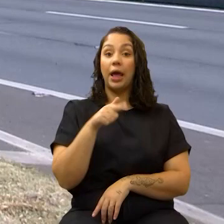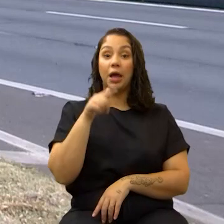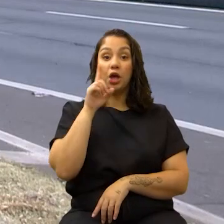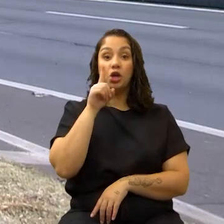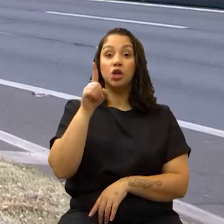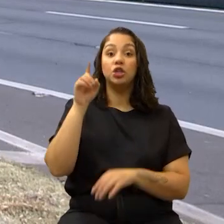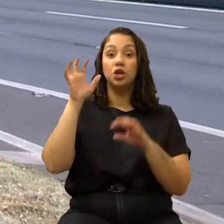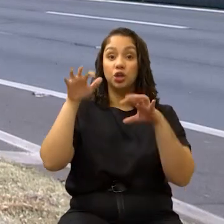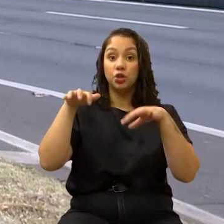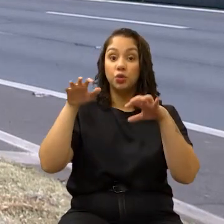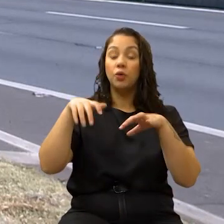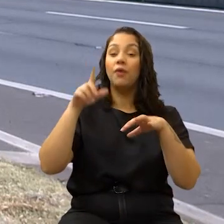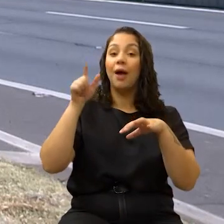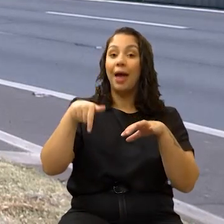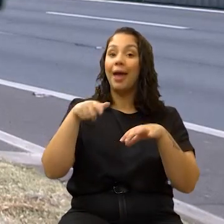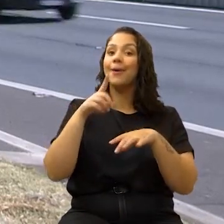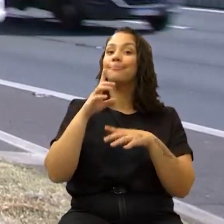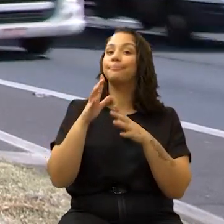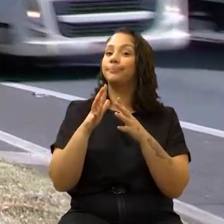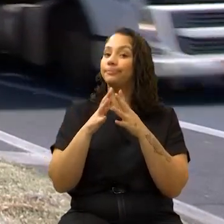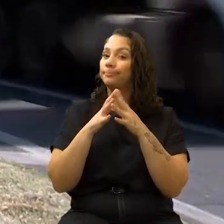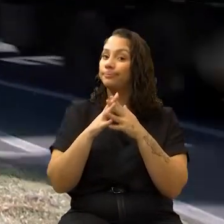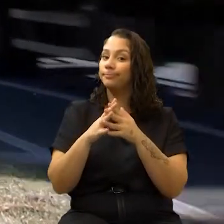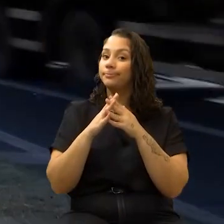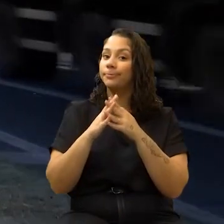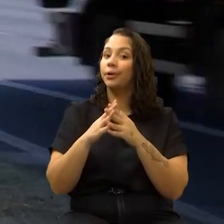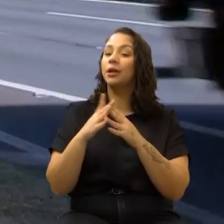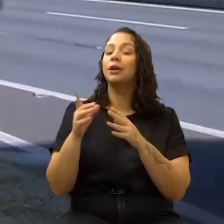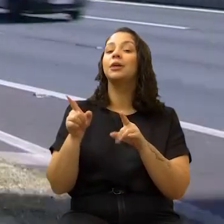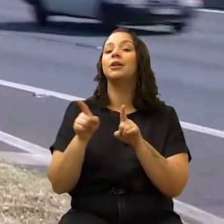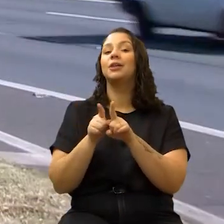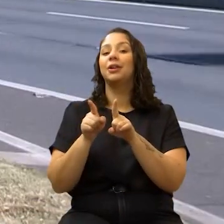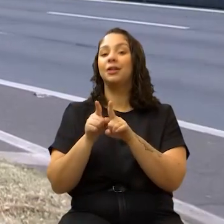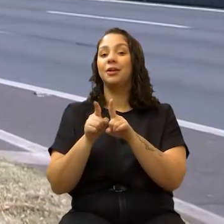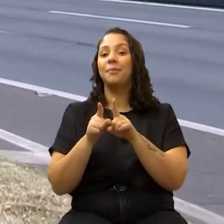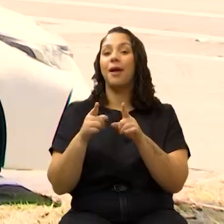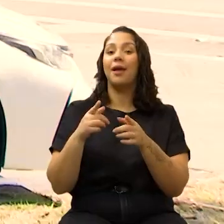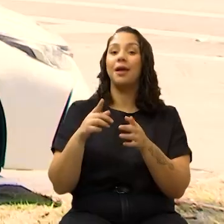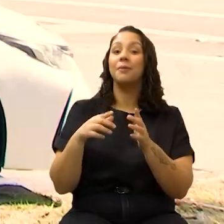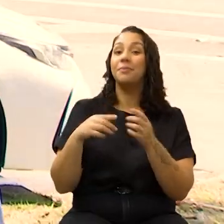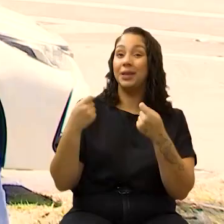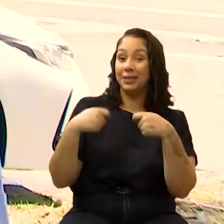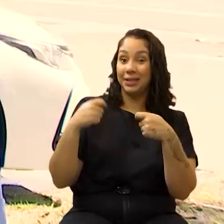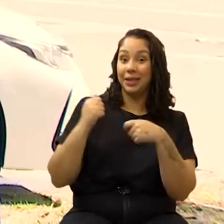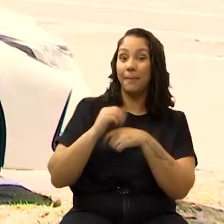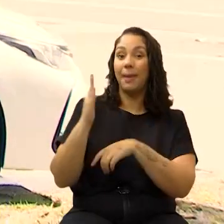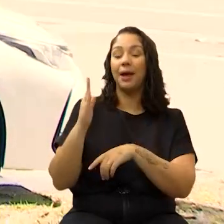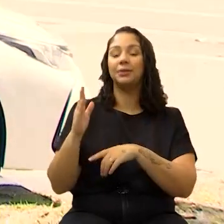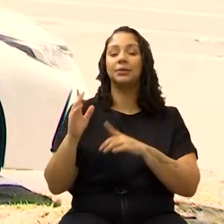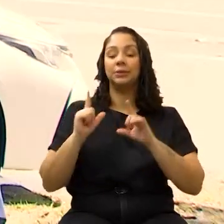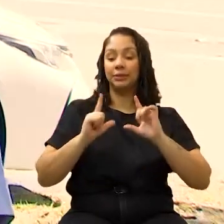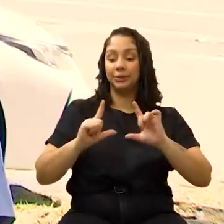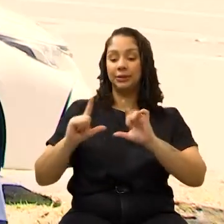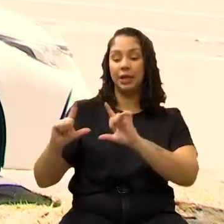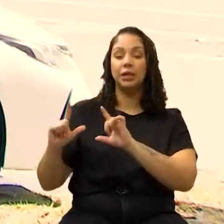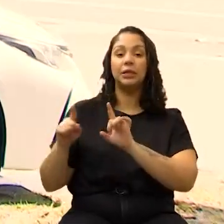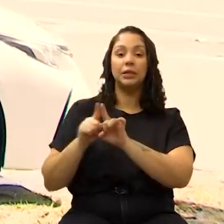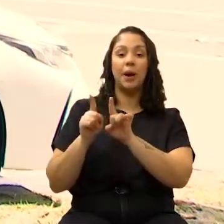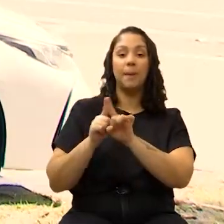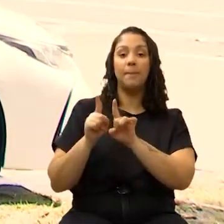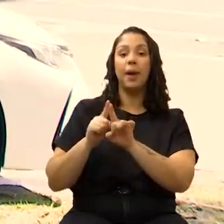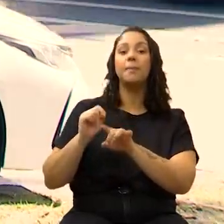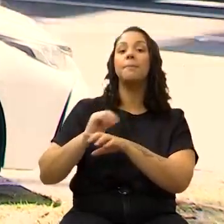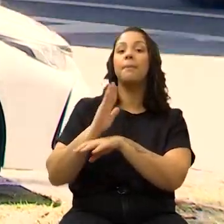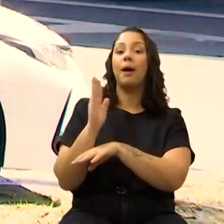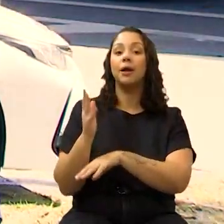essas ocorrências de chuva, ela é um pouco mais complicada, ela requer maior sinalização, maior agilidade, então todo cuidado é pouco. Então